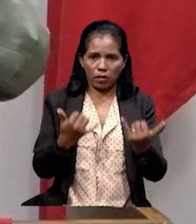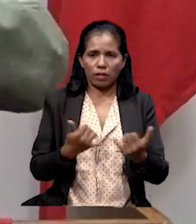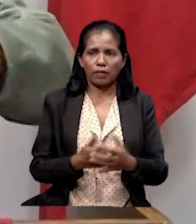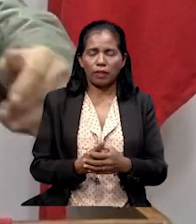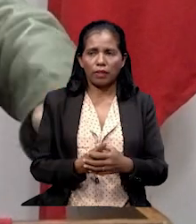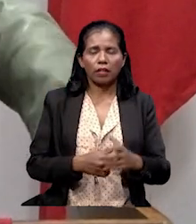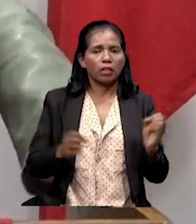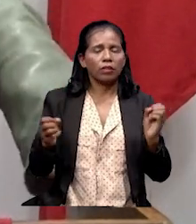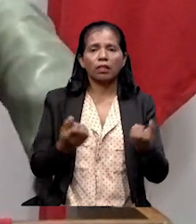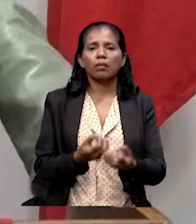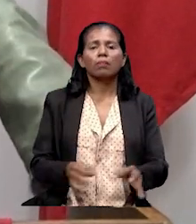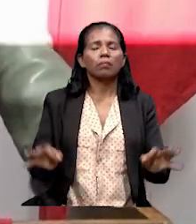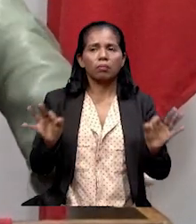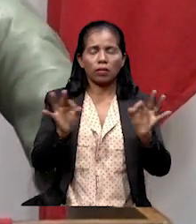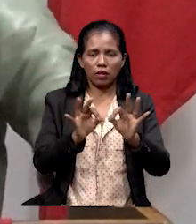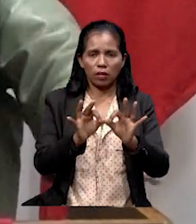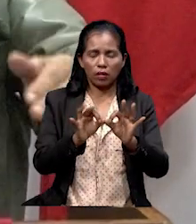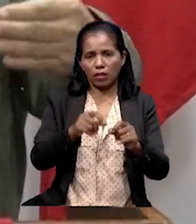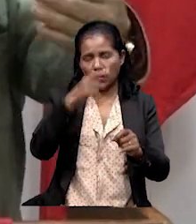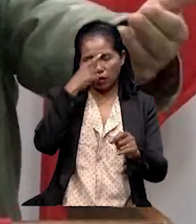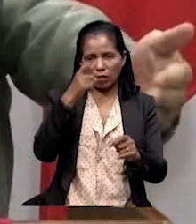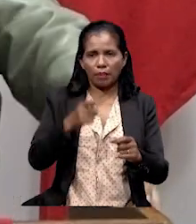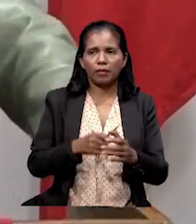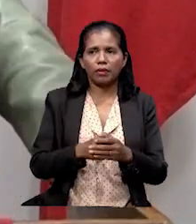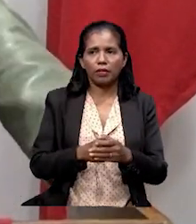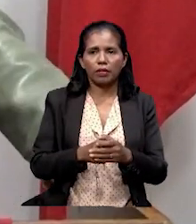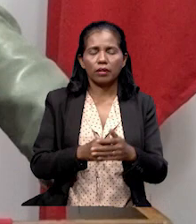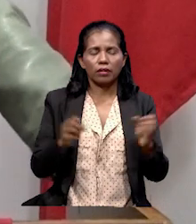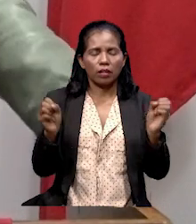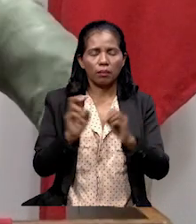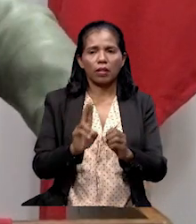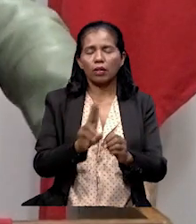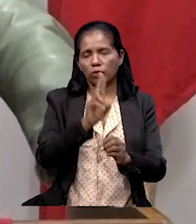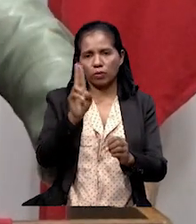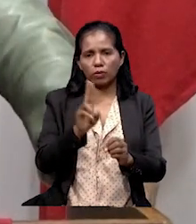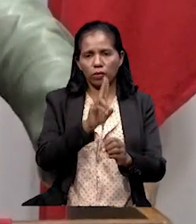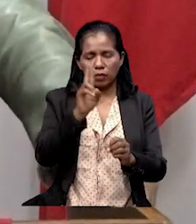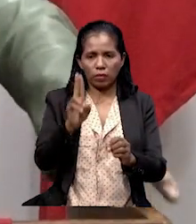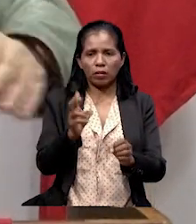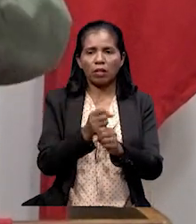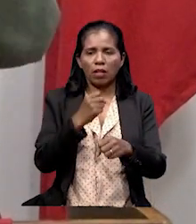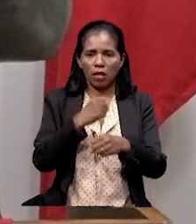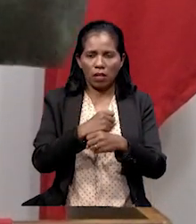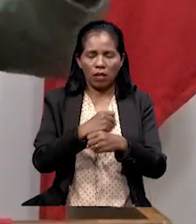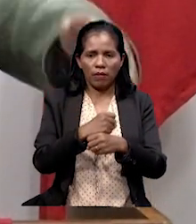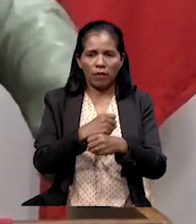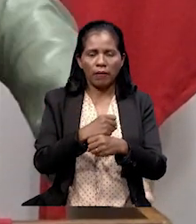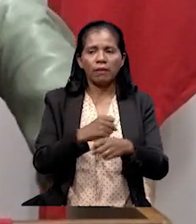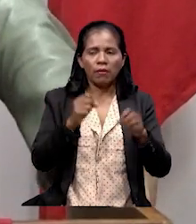é importante liu, tamba se la bela executa liu postal